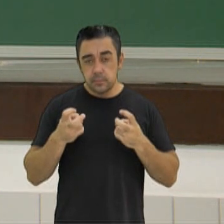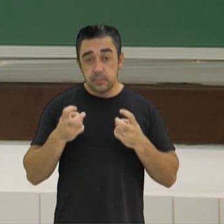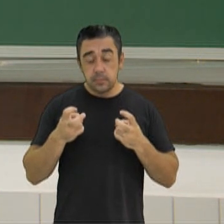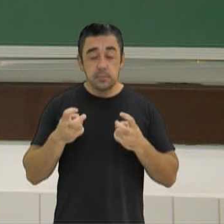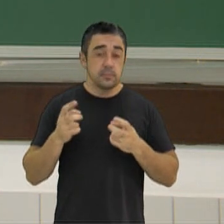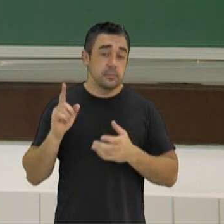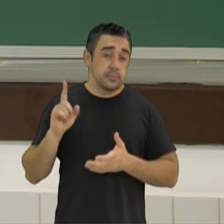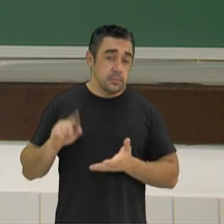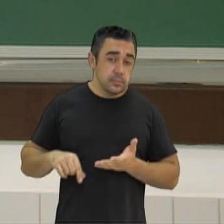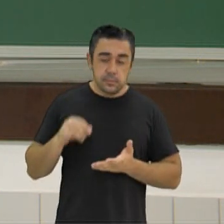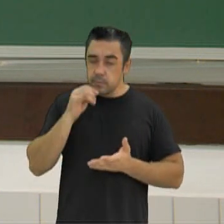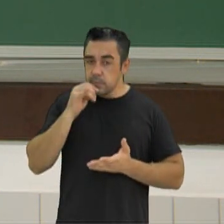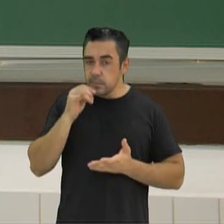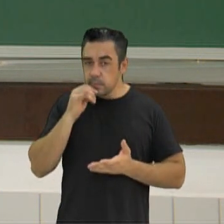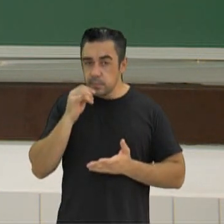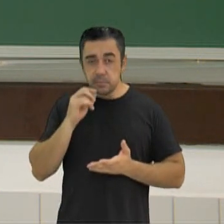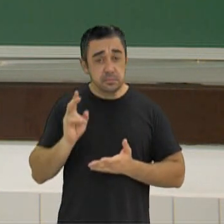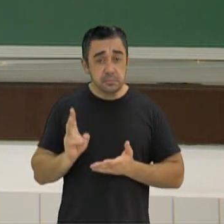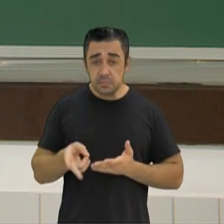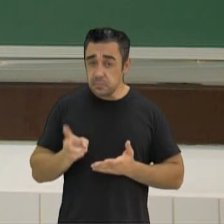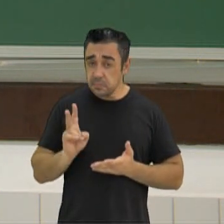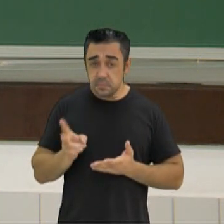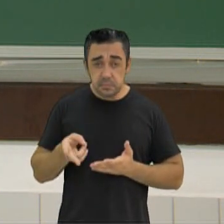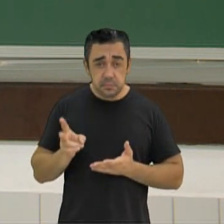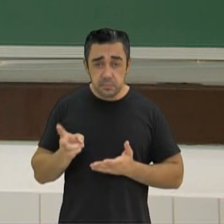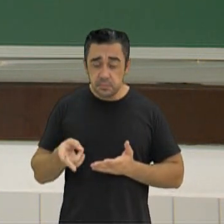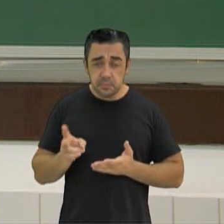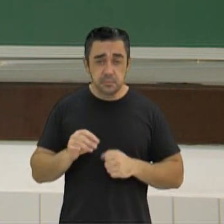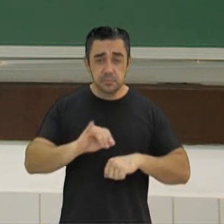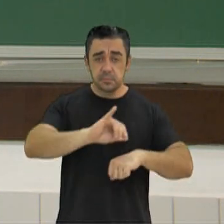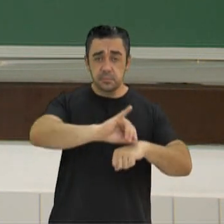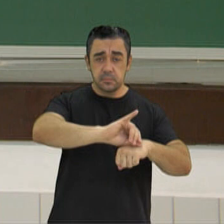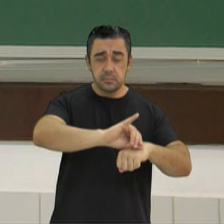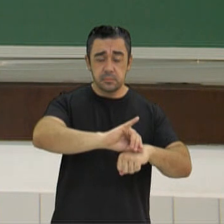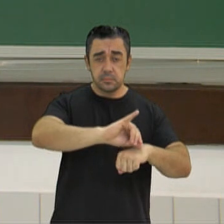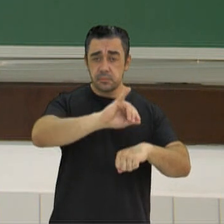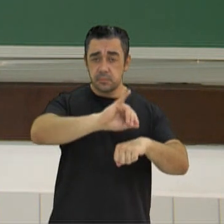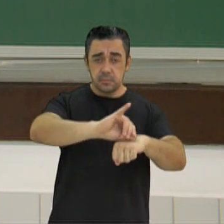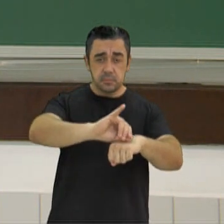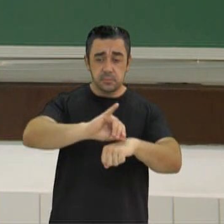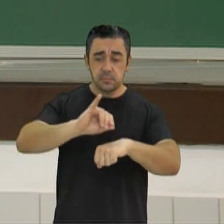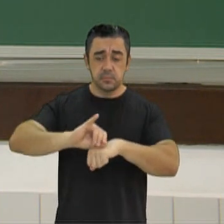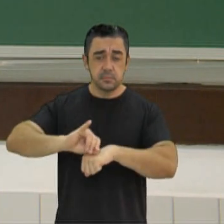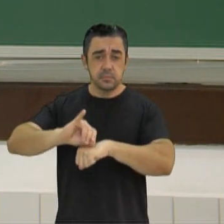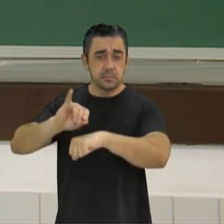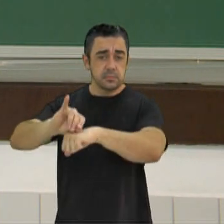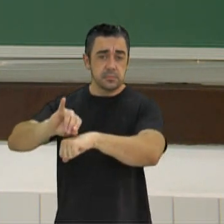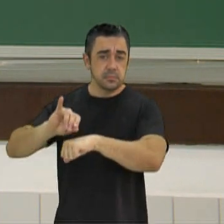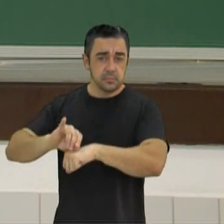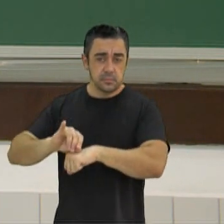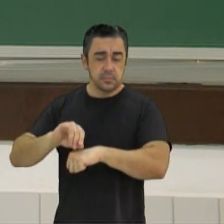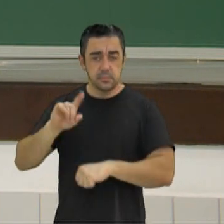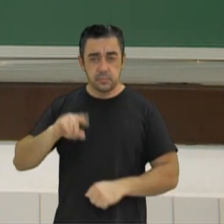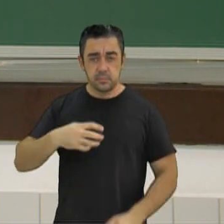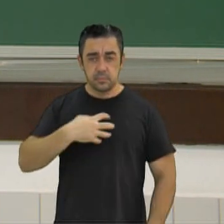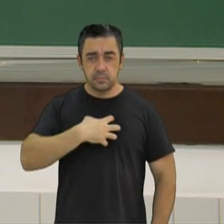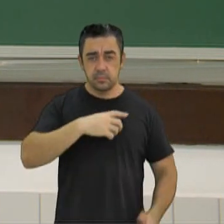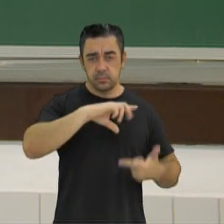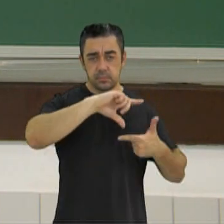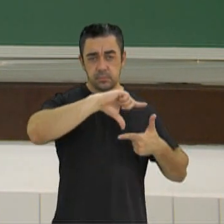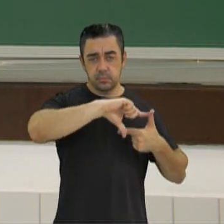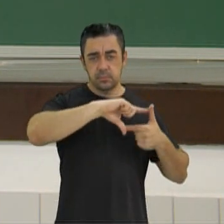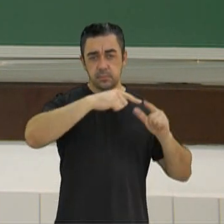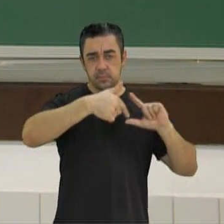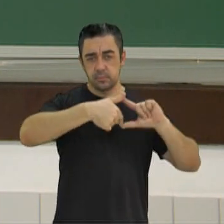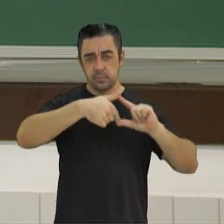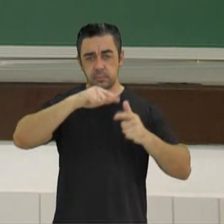com basicamente os mesmos objetos, né? Trabalha com os mesmos objetos geométricos,